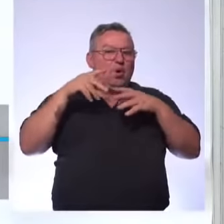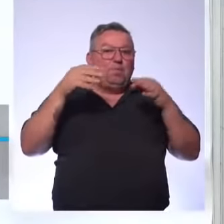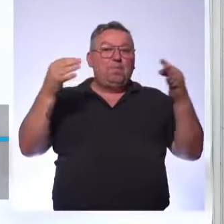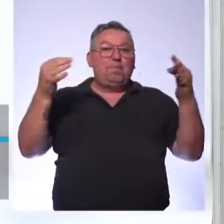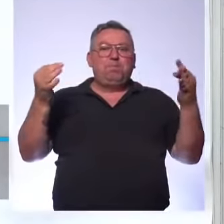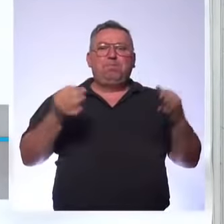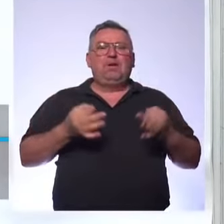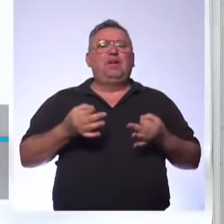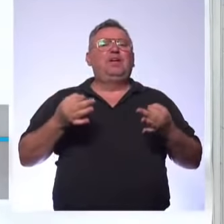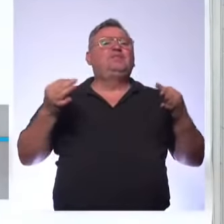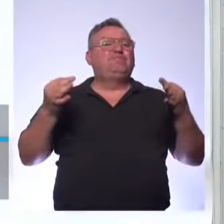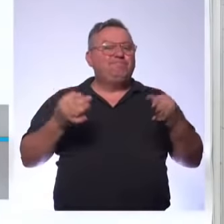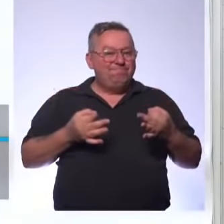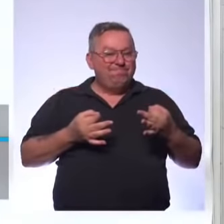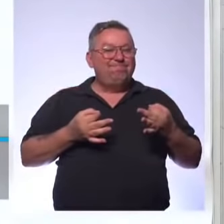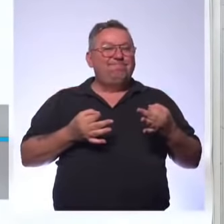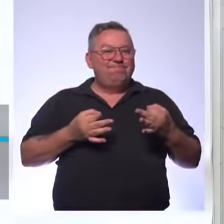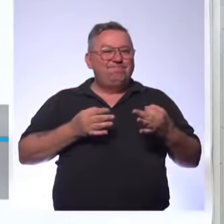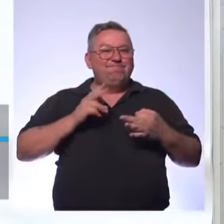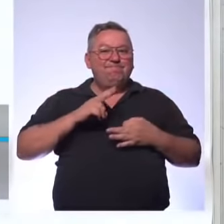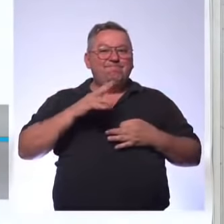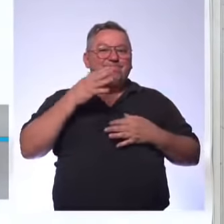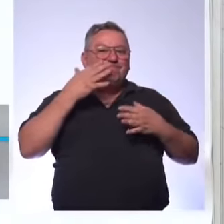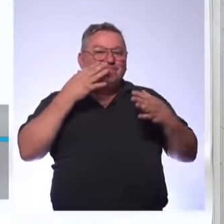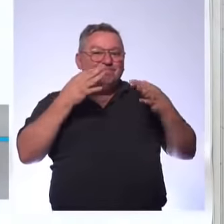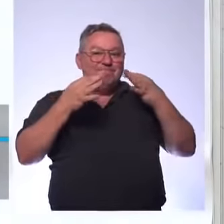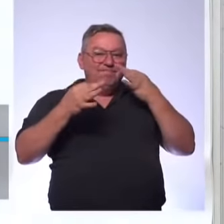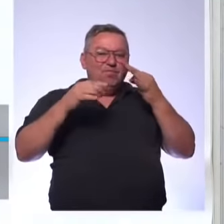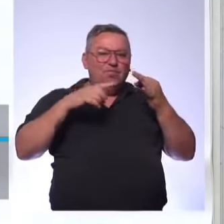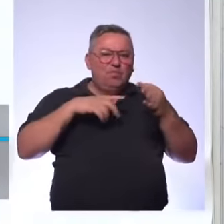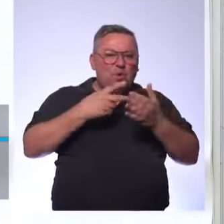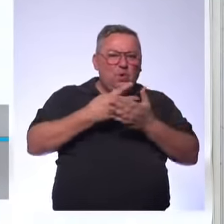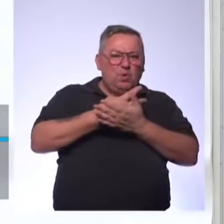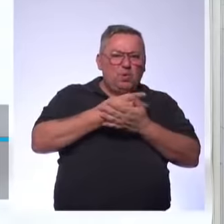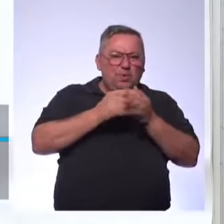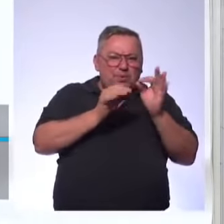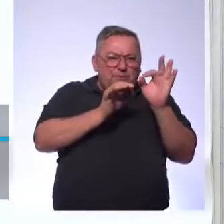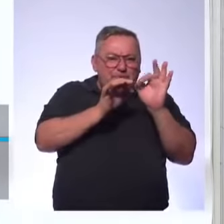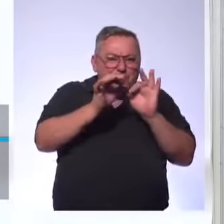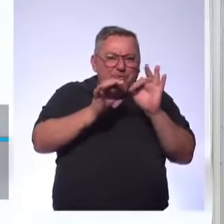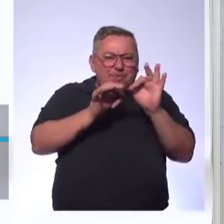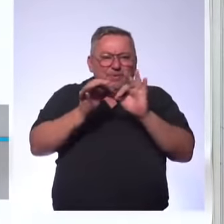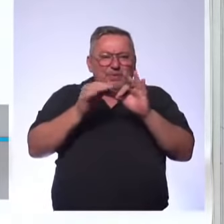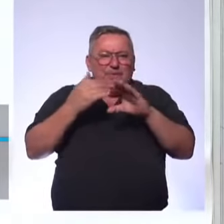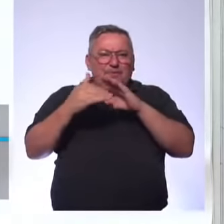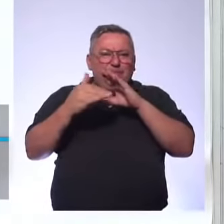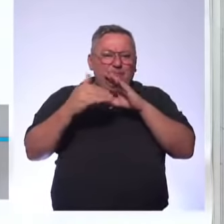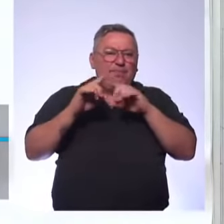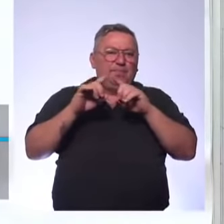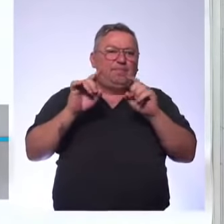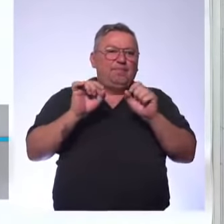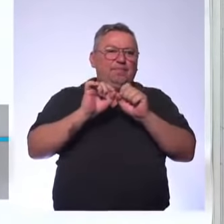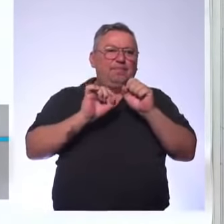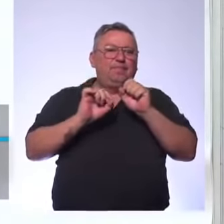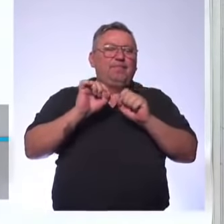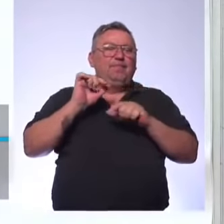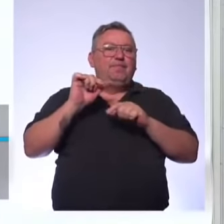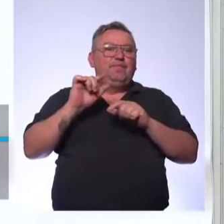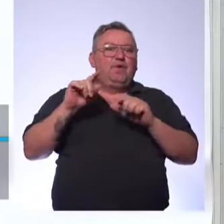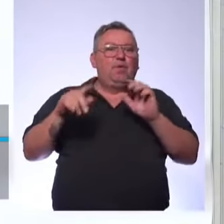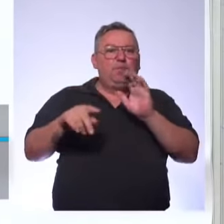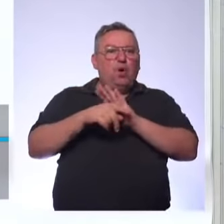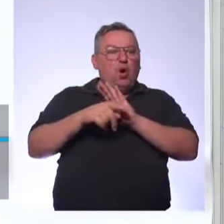ponto para a gente, né? São sempre atenciosas. Tem algum errinho, às vezes para mandar um e-mail para a empresa para corrigir, dar um trabalho,